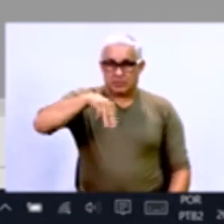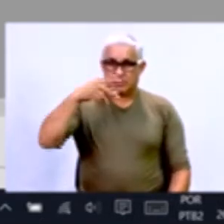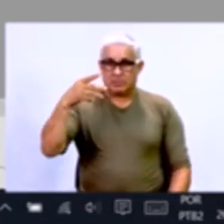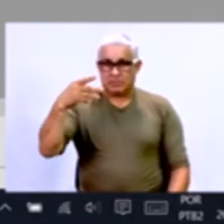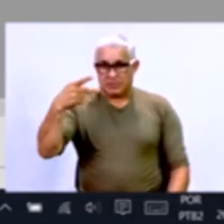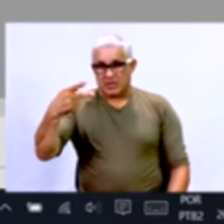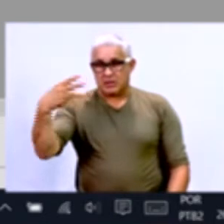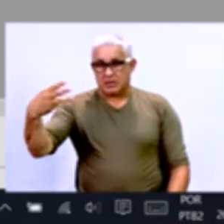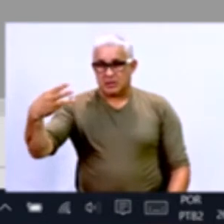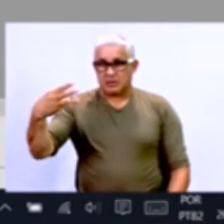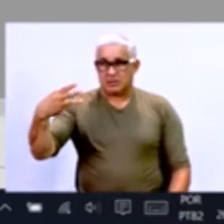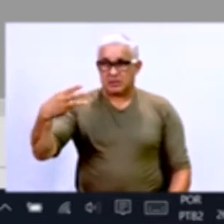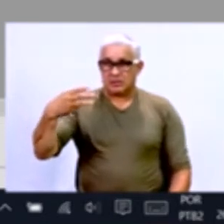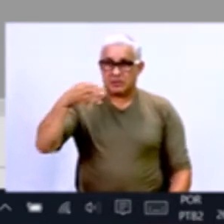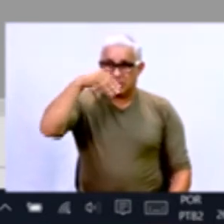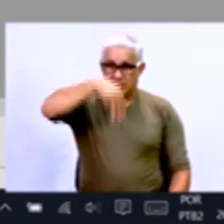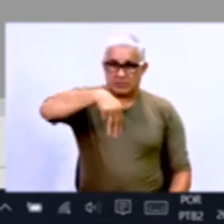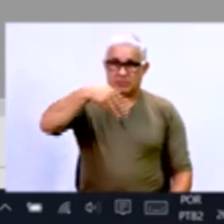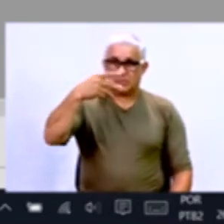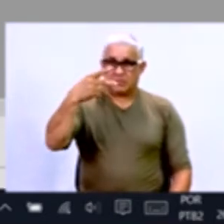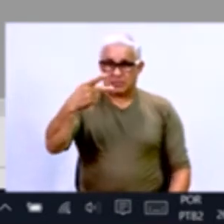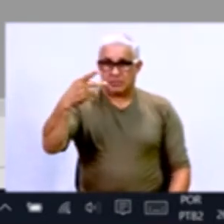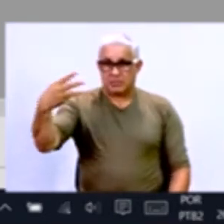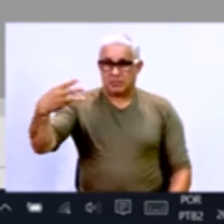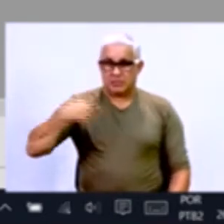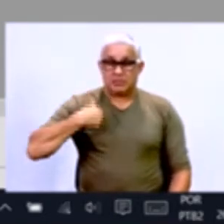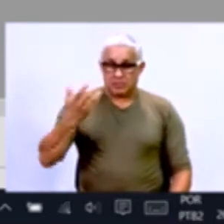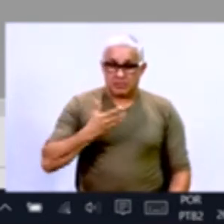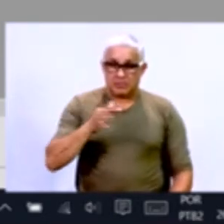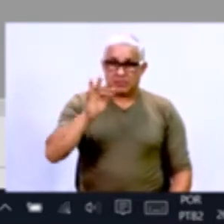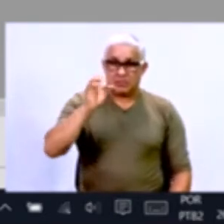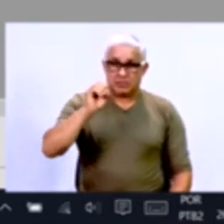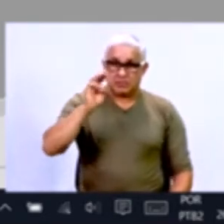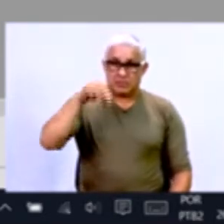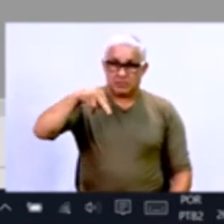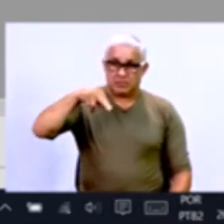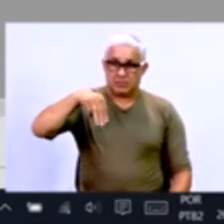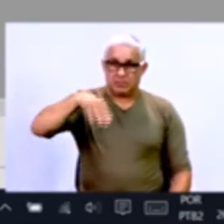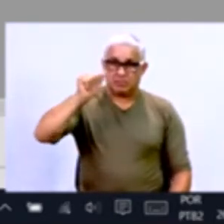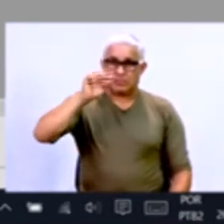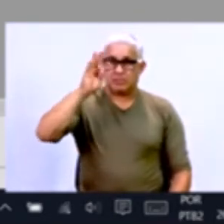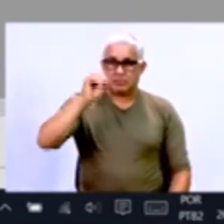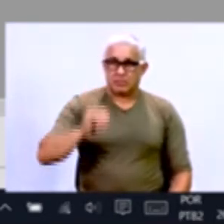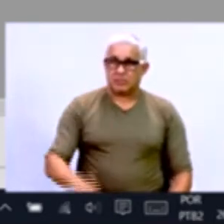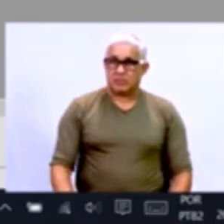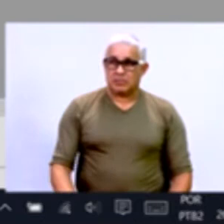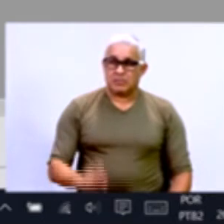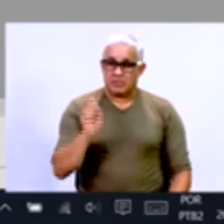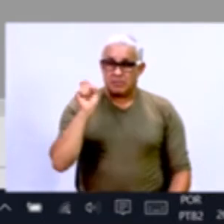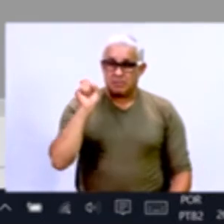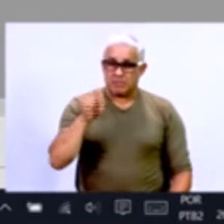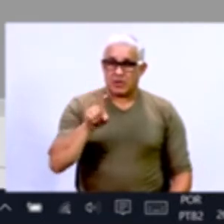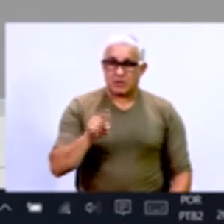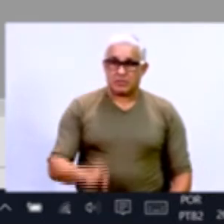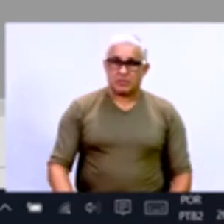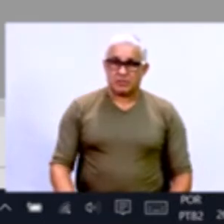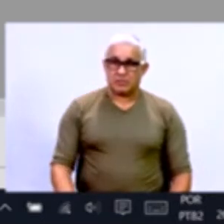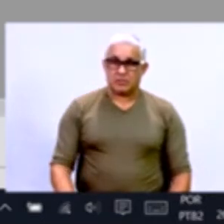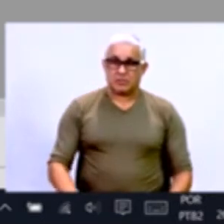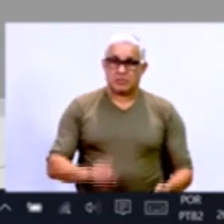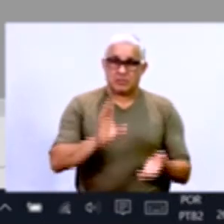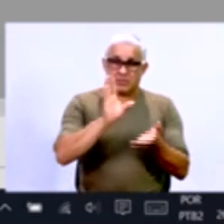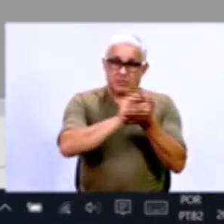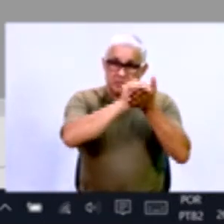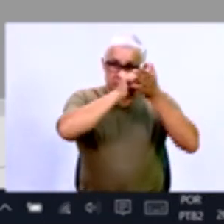arquivo MP3. Então eu quero nesse formato aqui. E vou dar um clique no botão salvar.